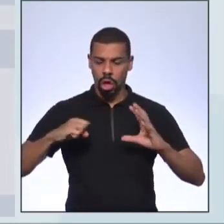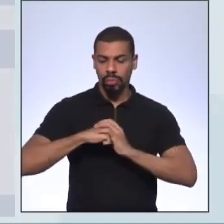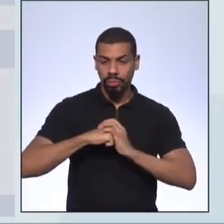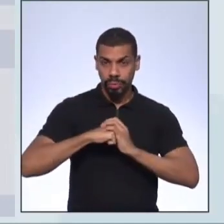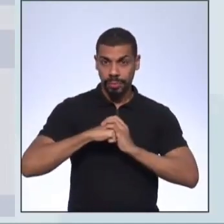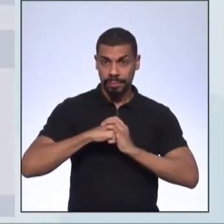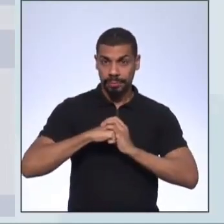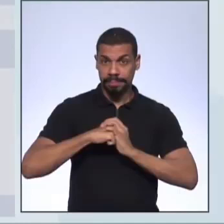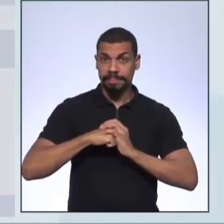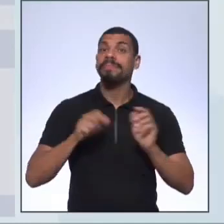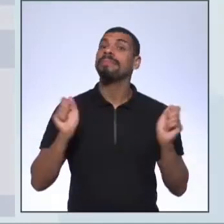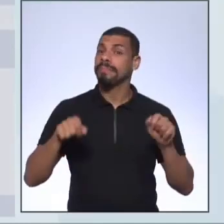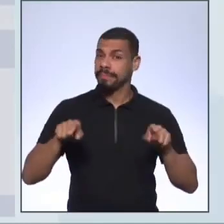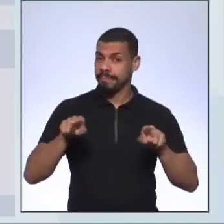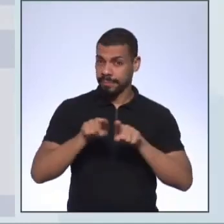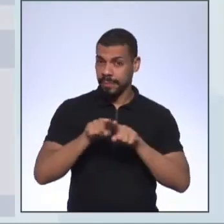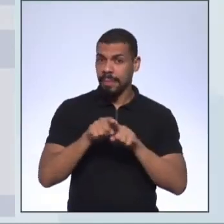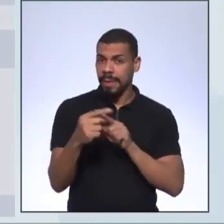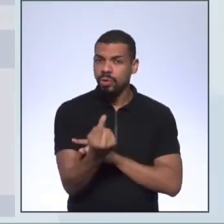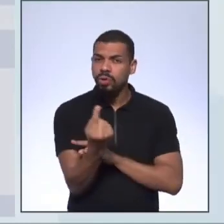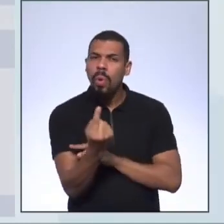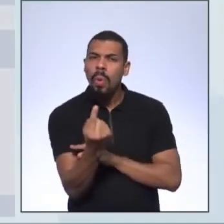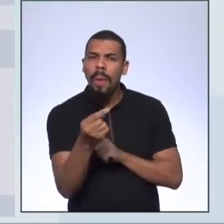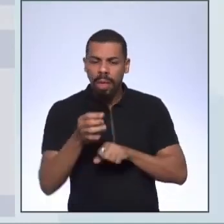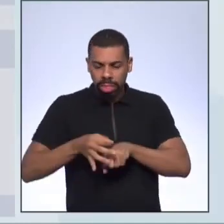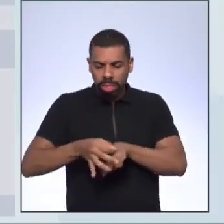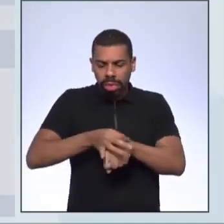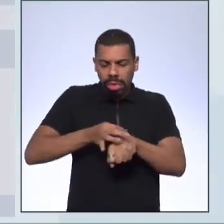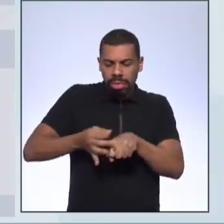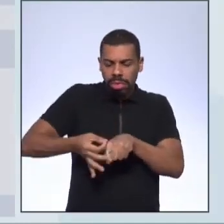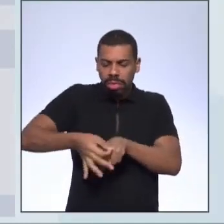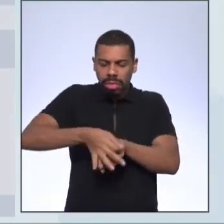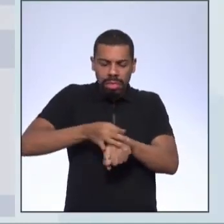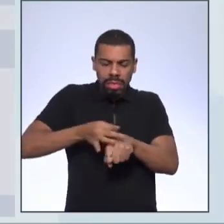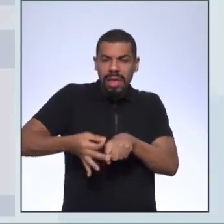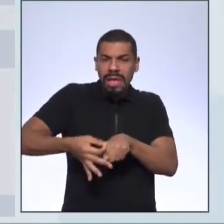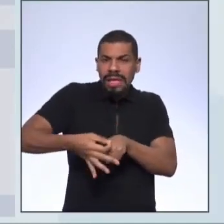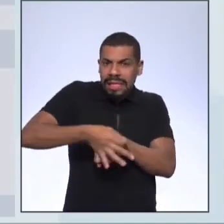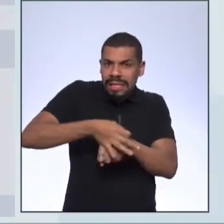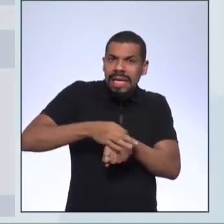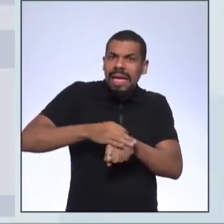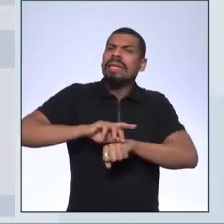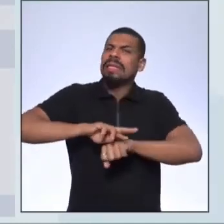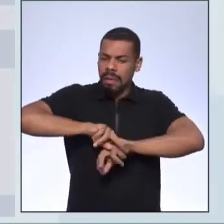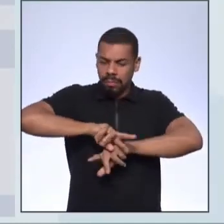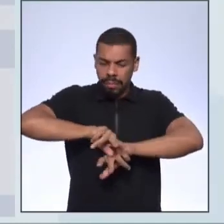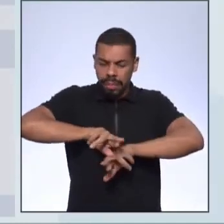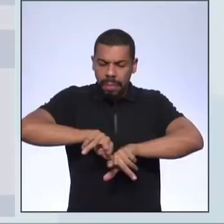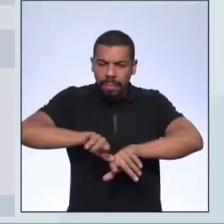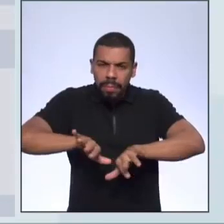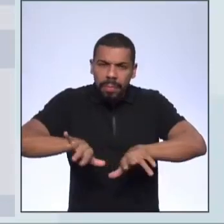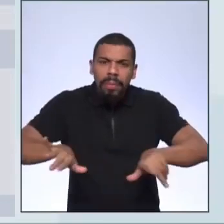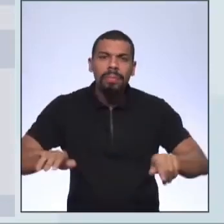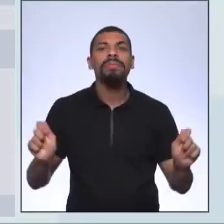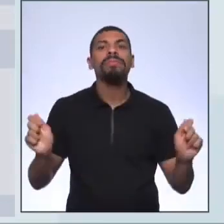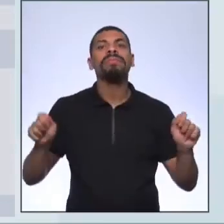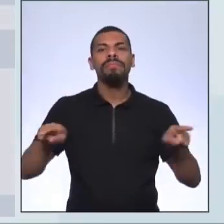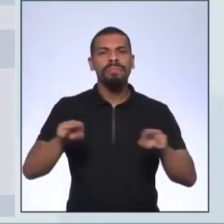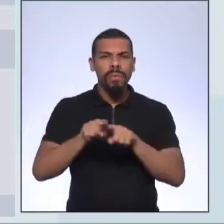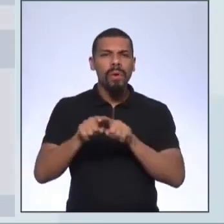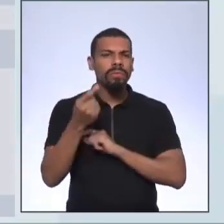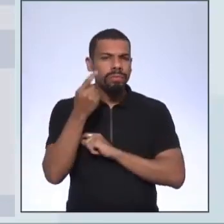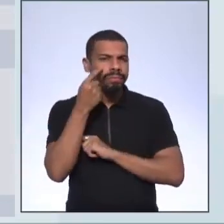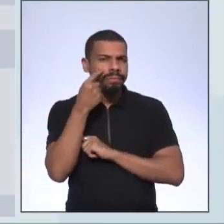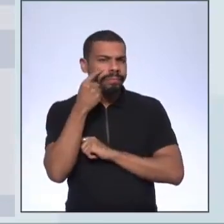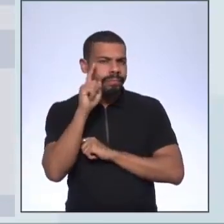podem ser unicelulares, mas existem aí seres multicelulares, tá? Então, a gente vai ver que algumas algas